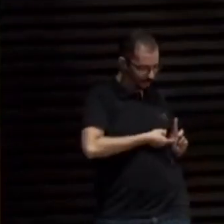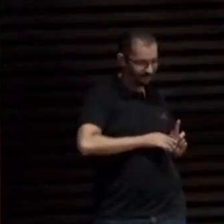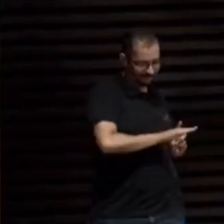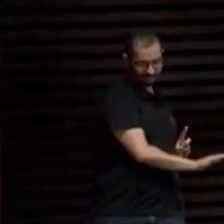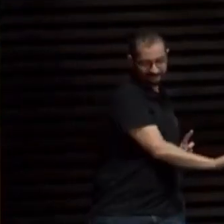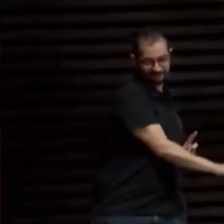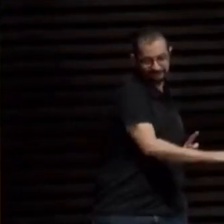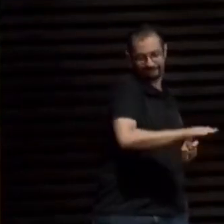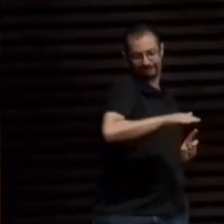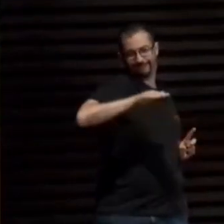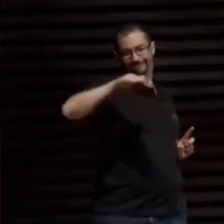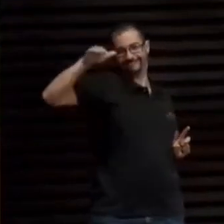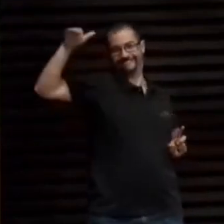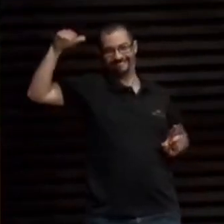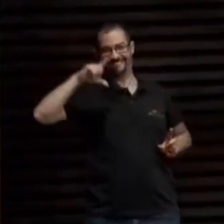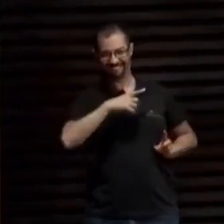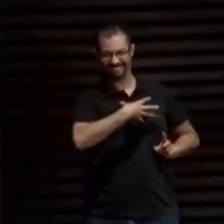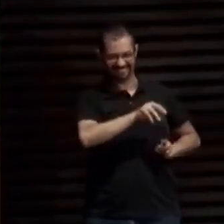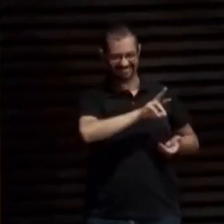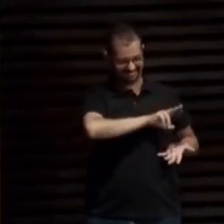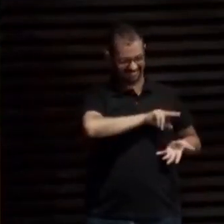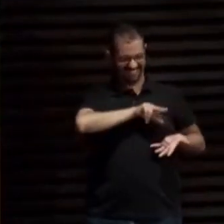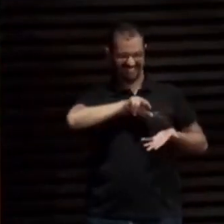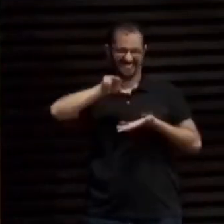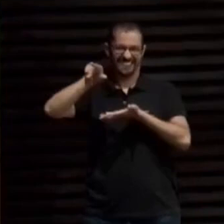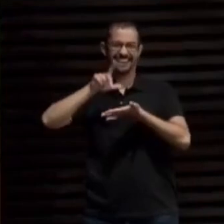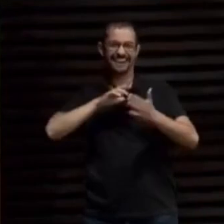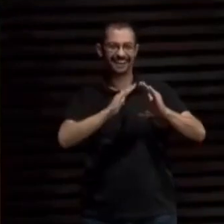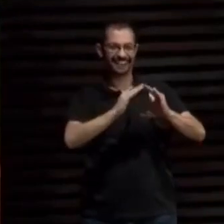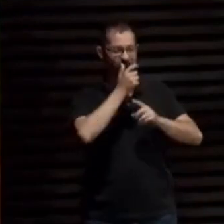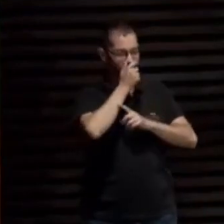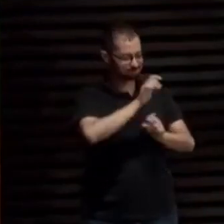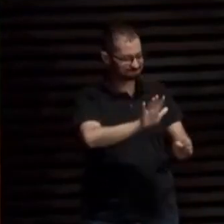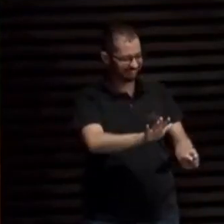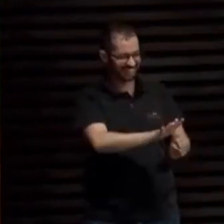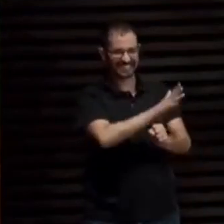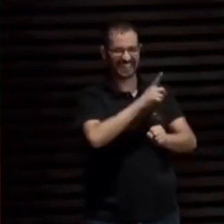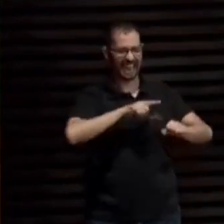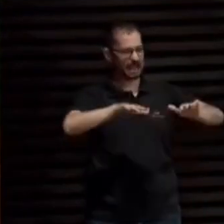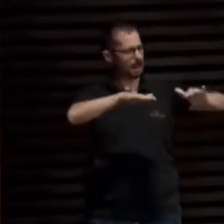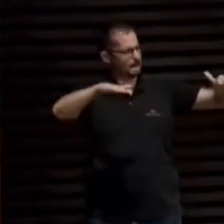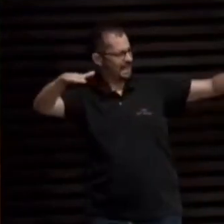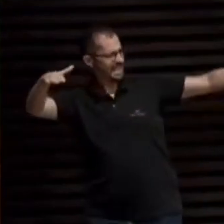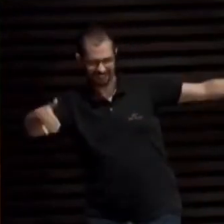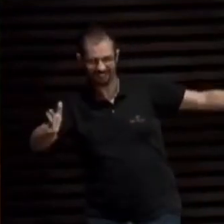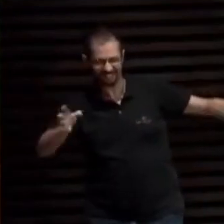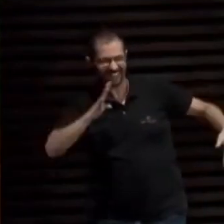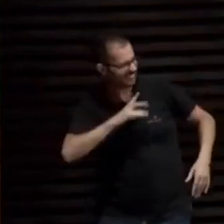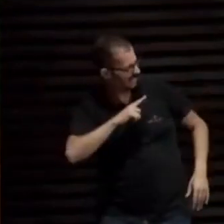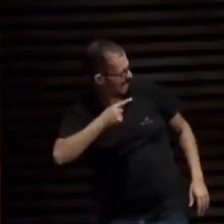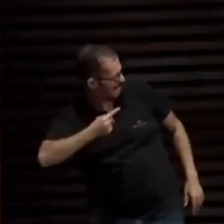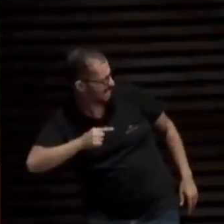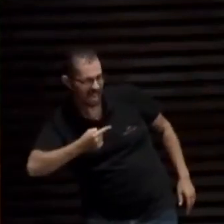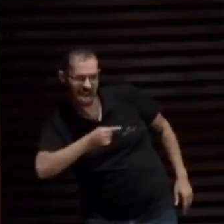e assim. Estava aquela casa cheia de meninos e a mesa comprida, aquela mesa grande.